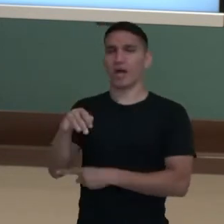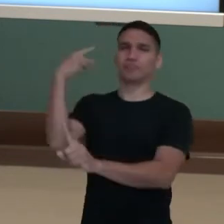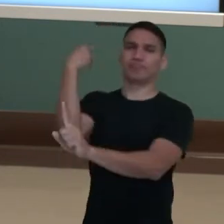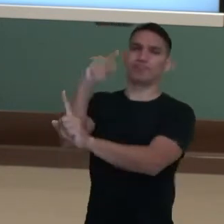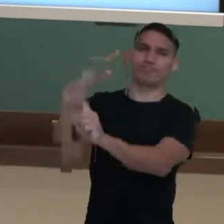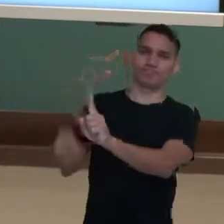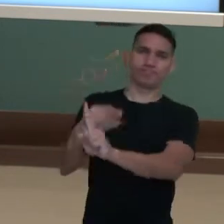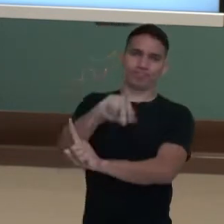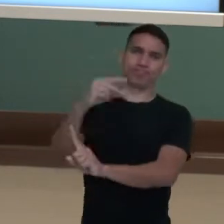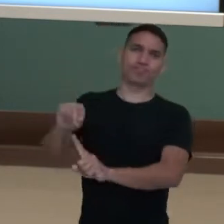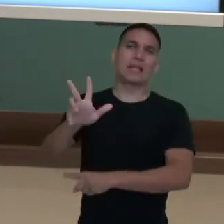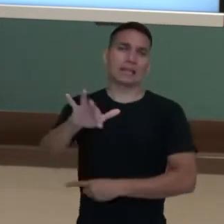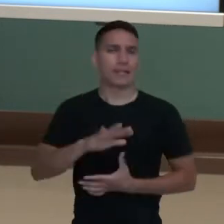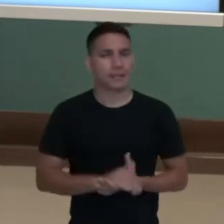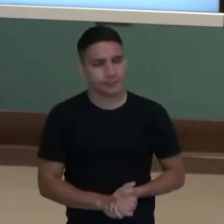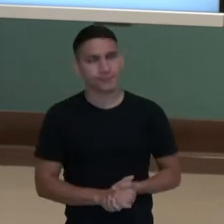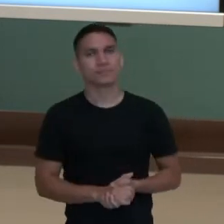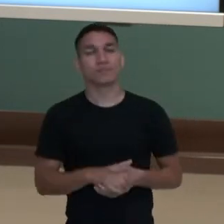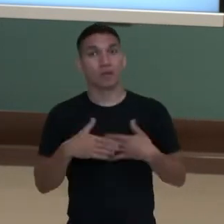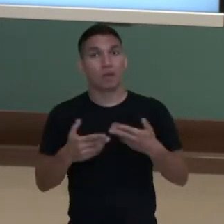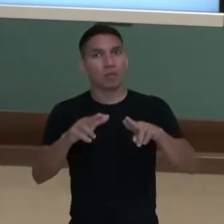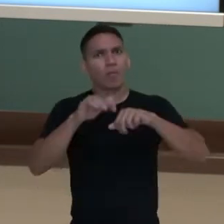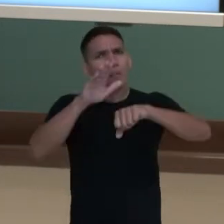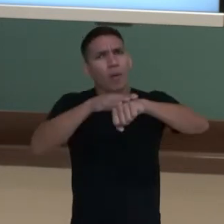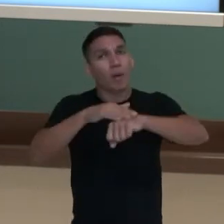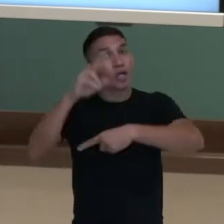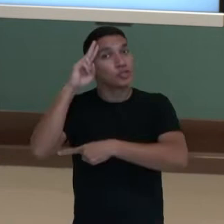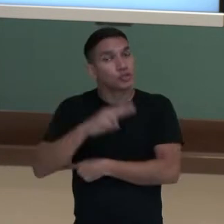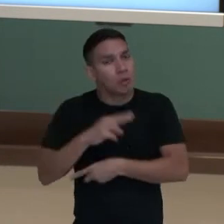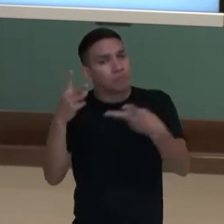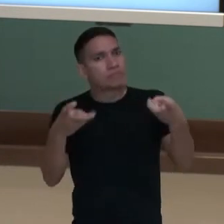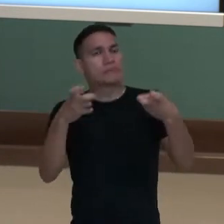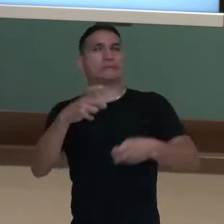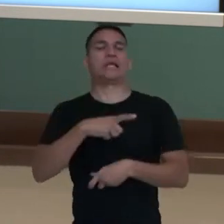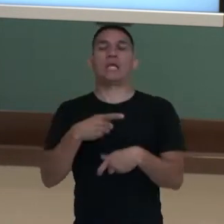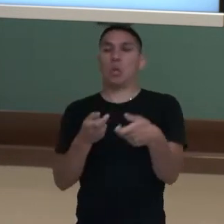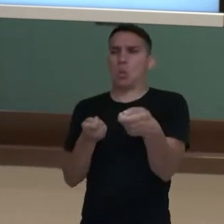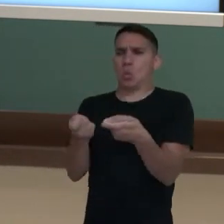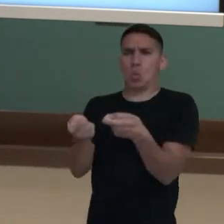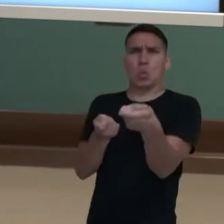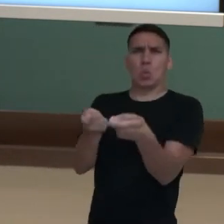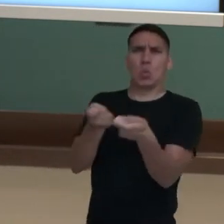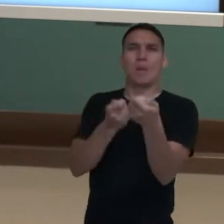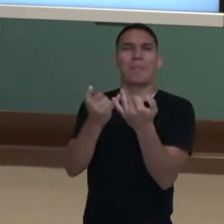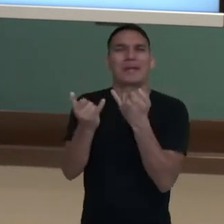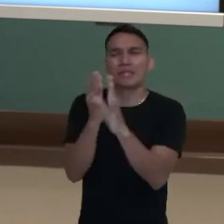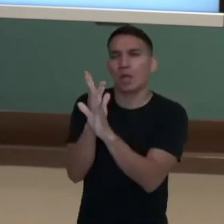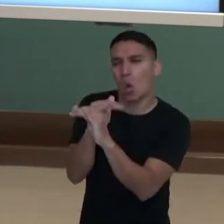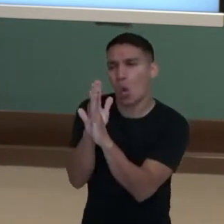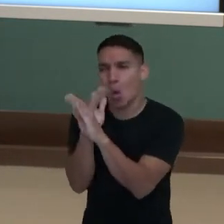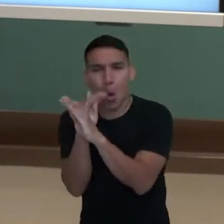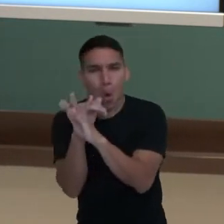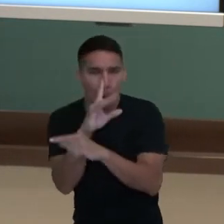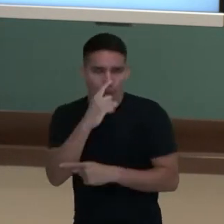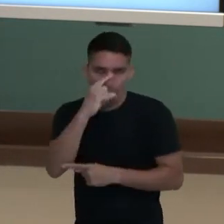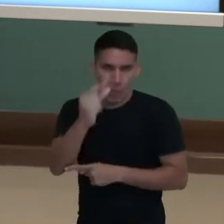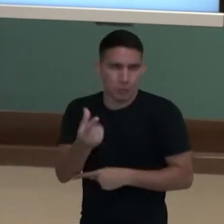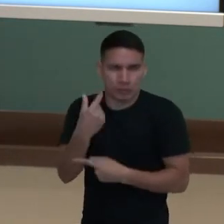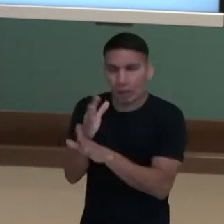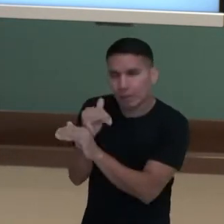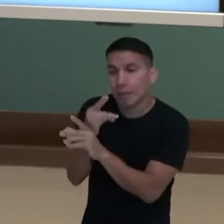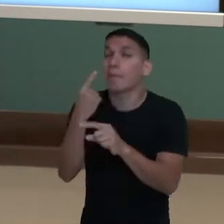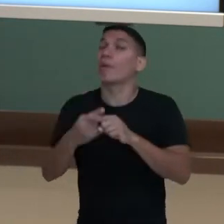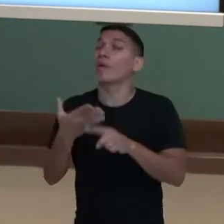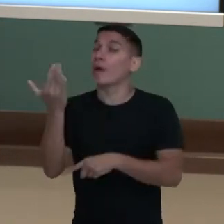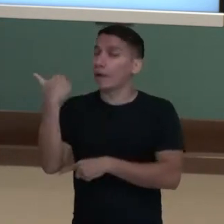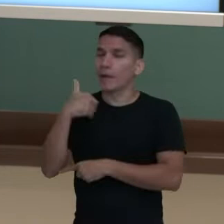Então, nesse momento histórico, a gente vê também um controle, né? Uma caça às bruxas, igual a gente fala, né? Porque as mulheres vistas